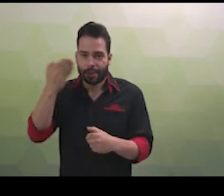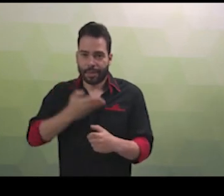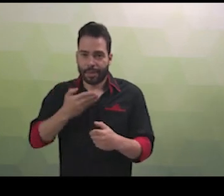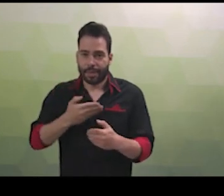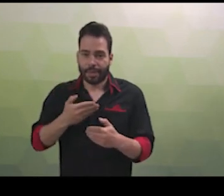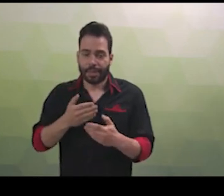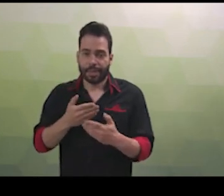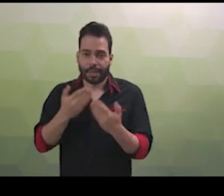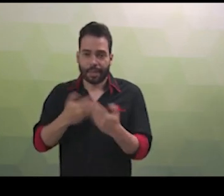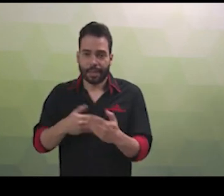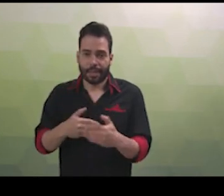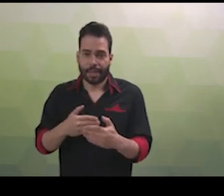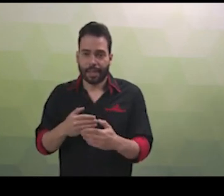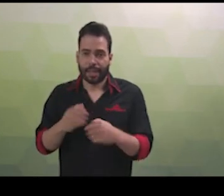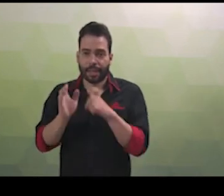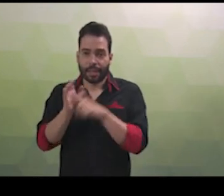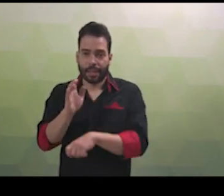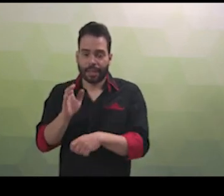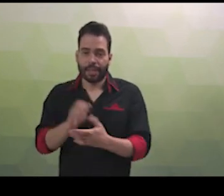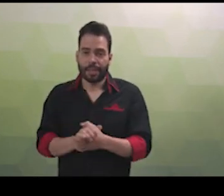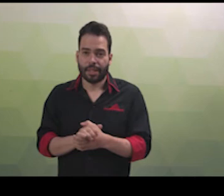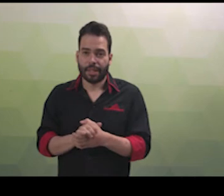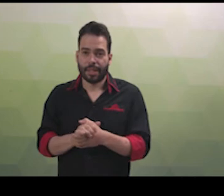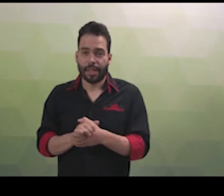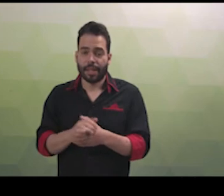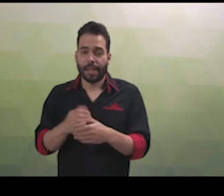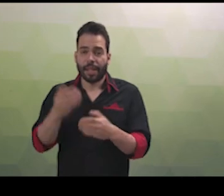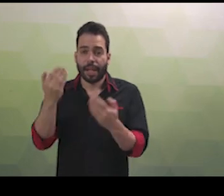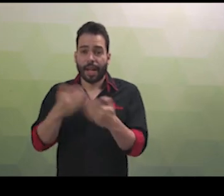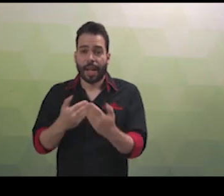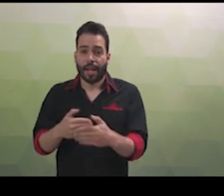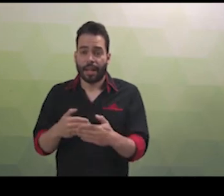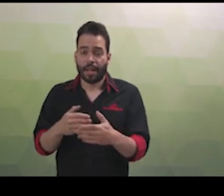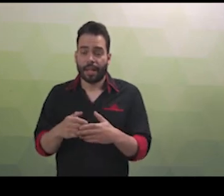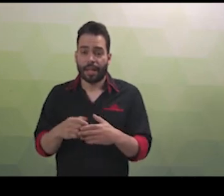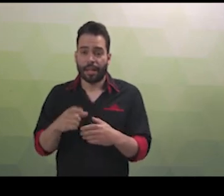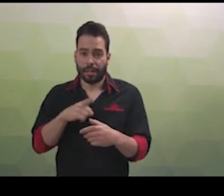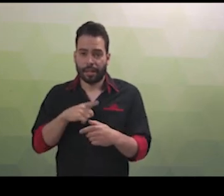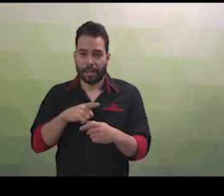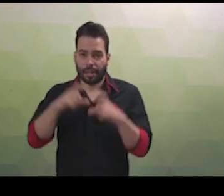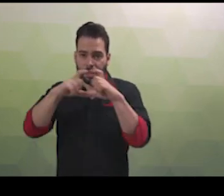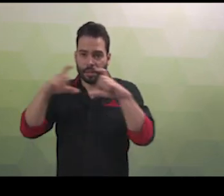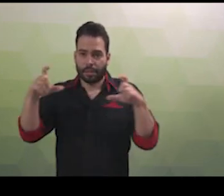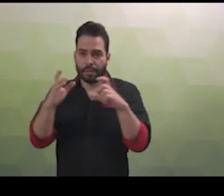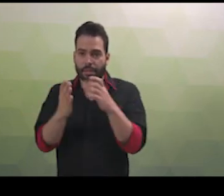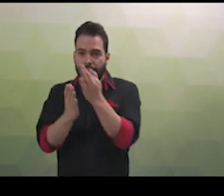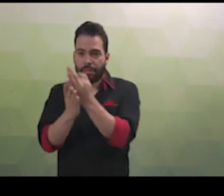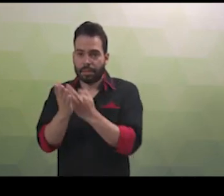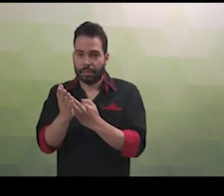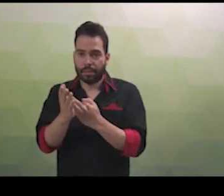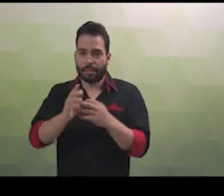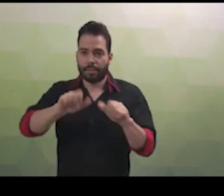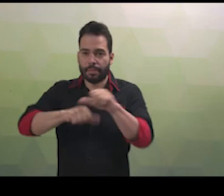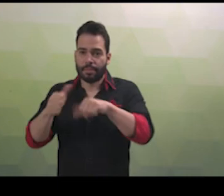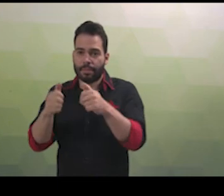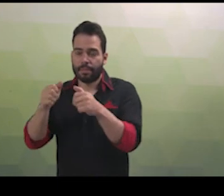prática nos concursos. A prova, além das questões de múltipla escolha, exigiu que fosse transposto um texto de